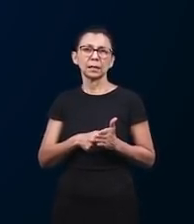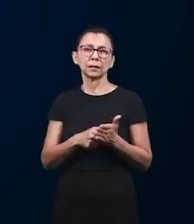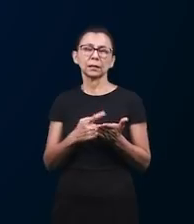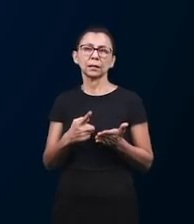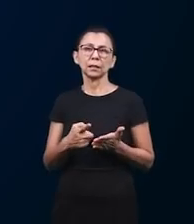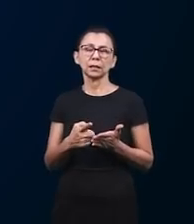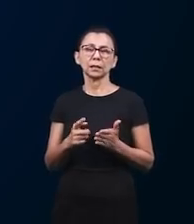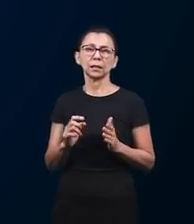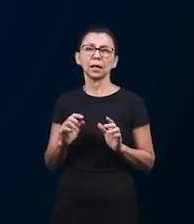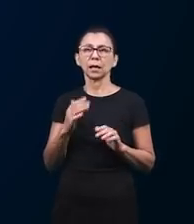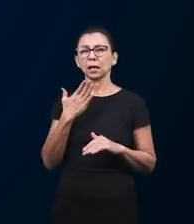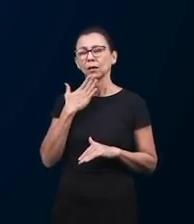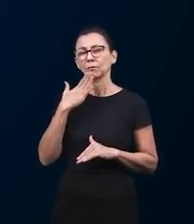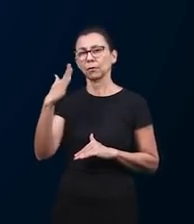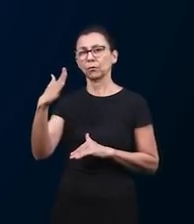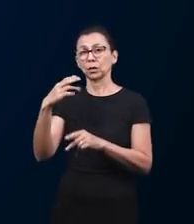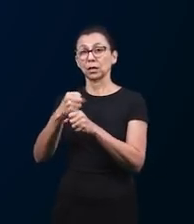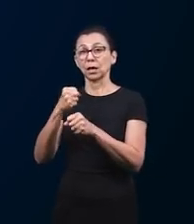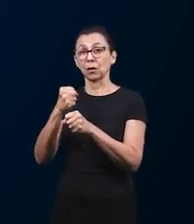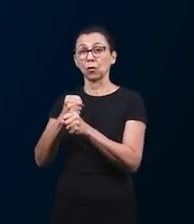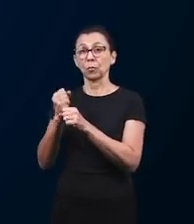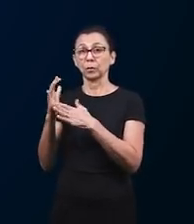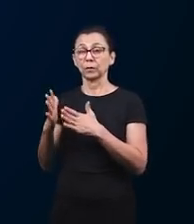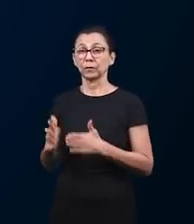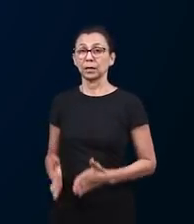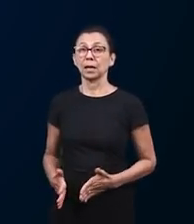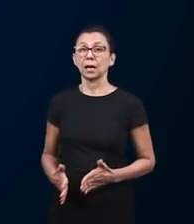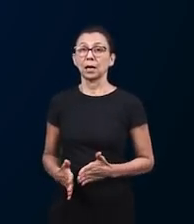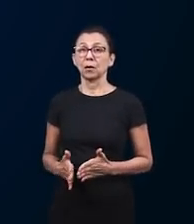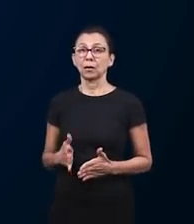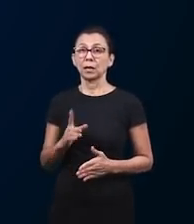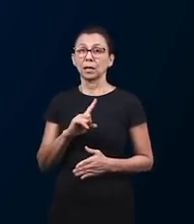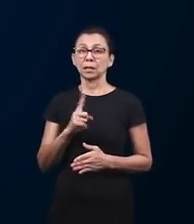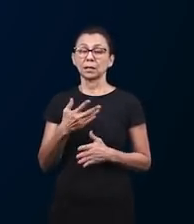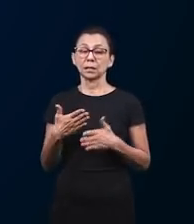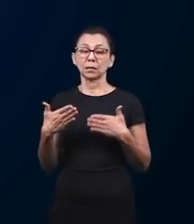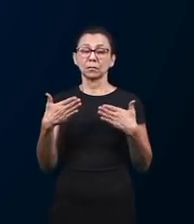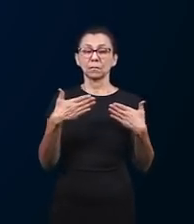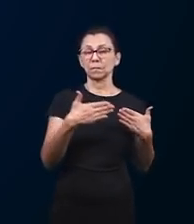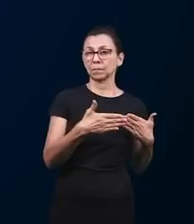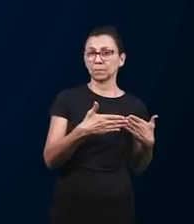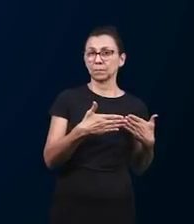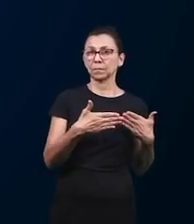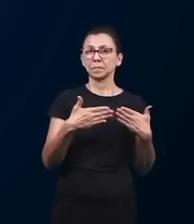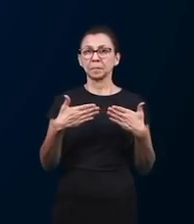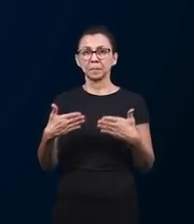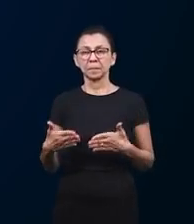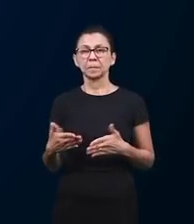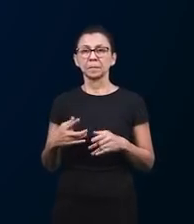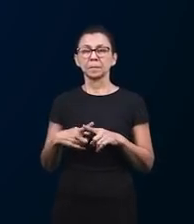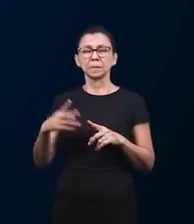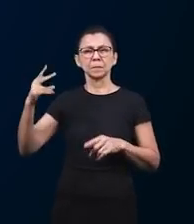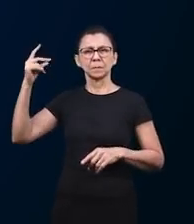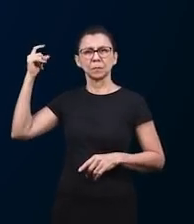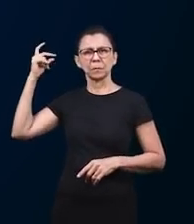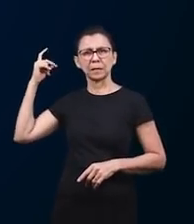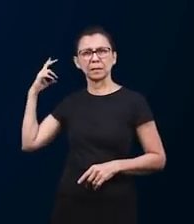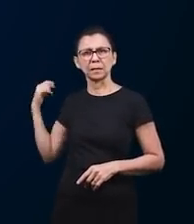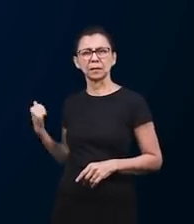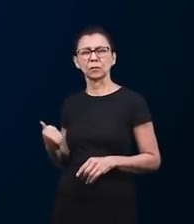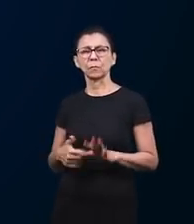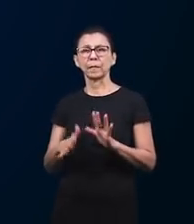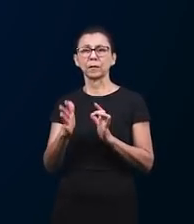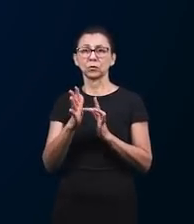seus vestidos. Apesar de estarem vivendo aquela época, Jesus estava vivo no meio desses.